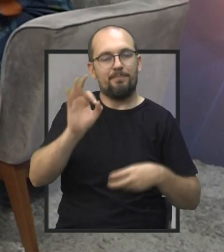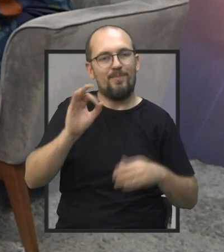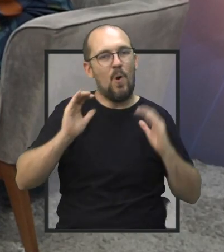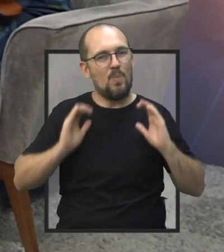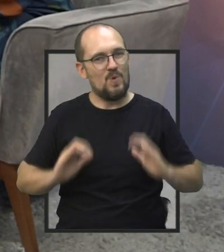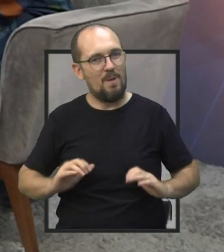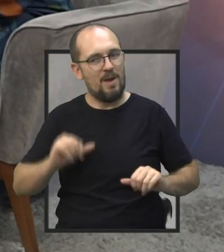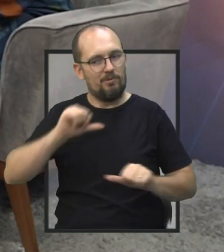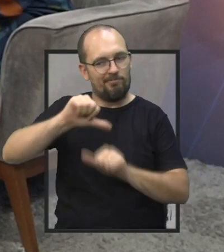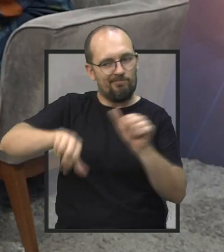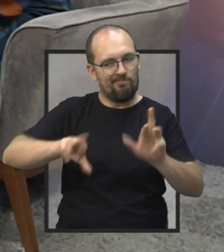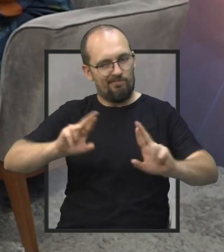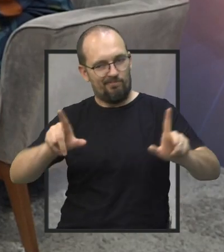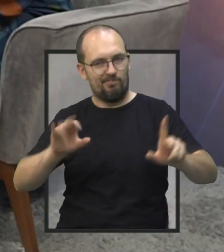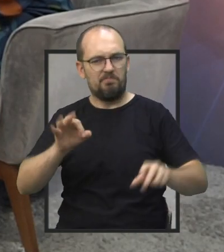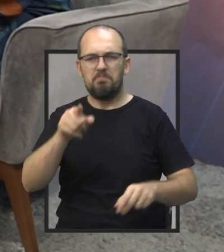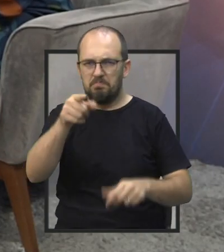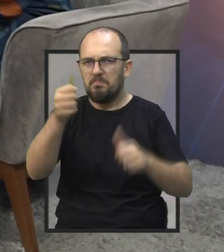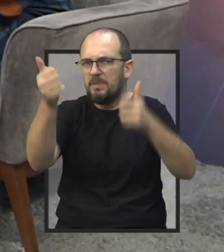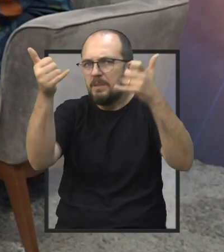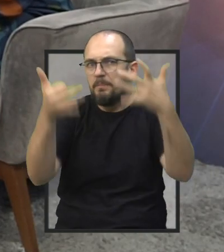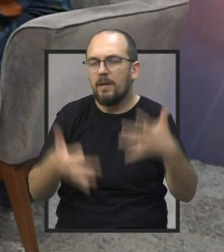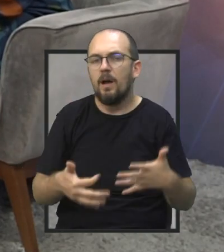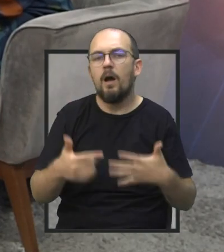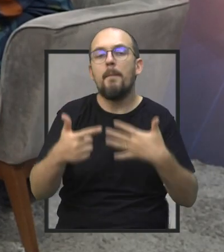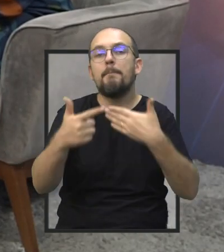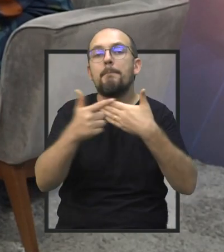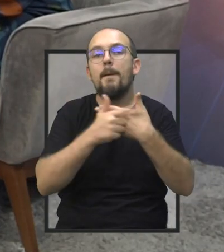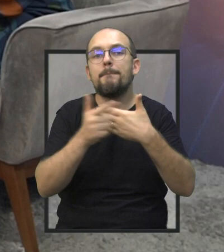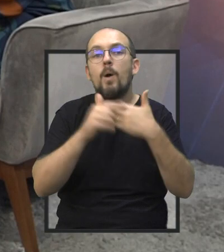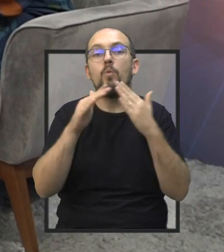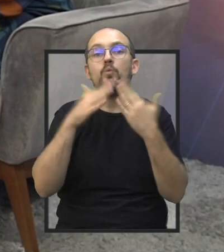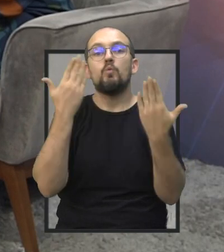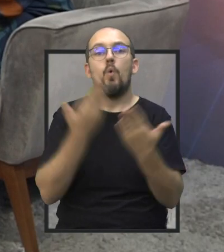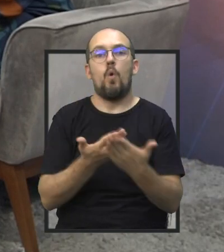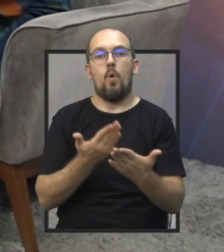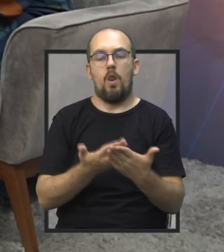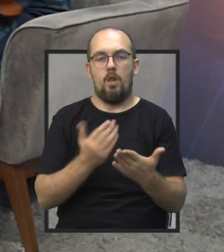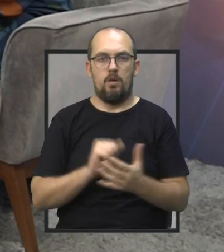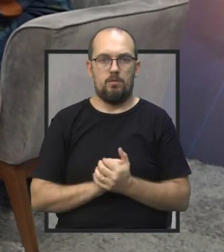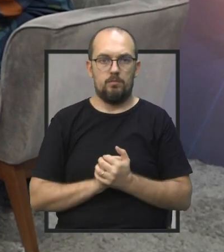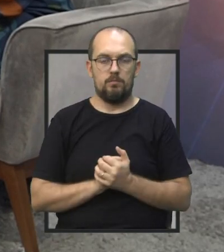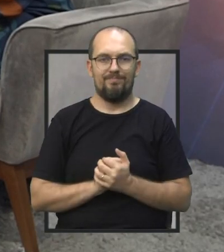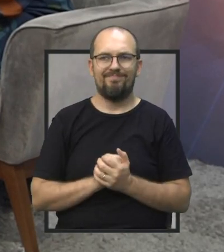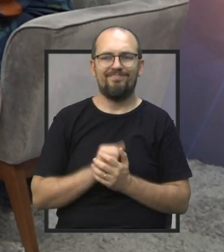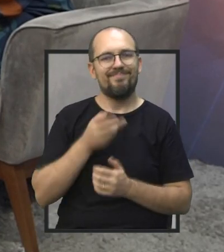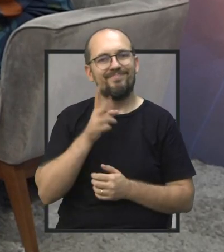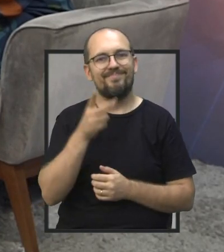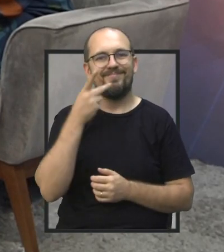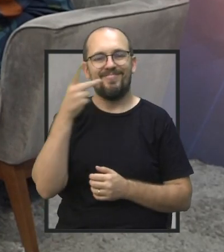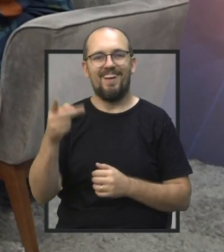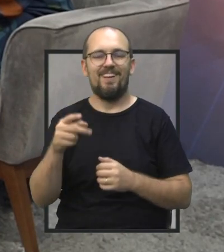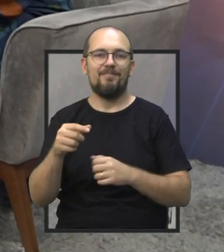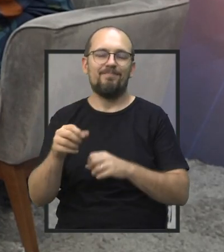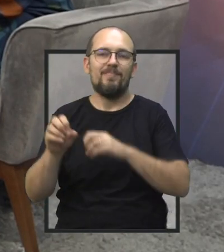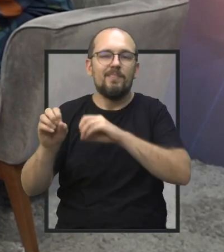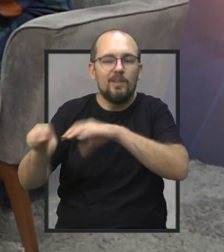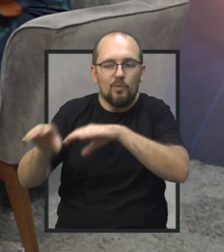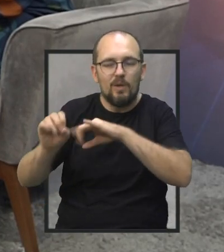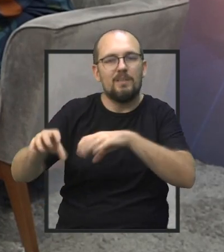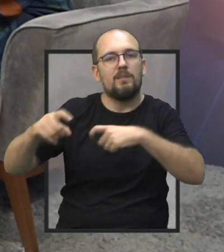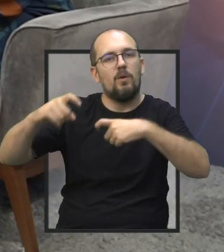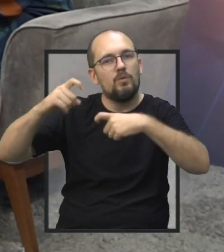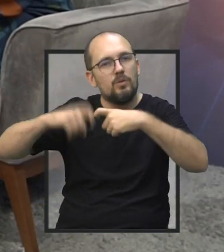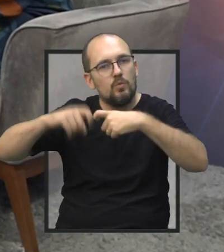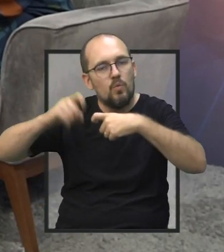mais. Então, eu queria que você falasse um pouquinho sobre o papel da escola nisso, né? A gente ouve falar muito sobre a questão da educação